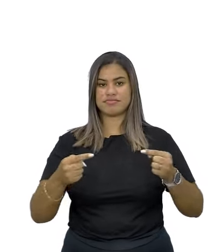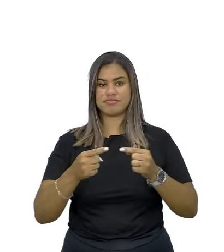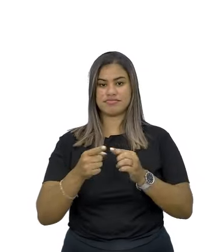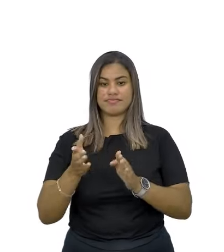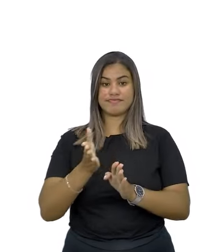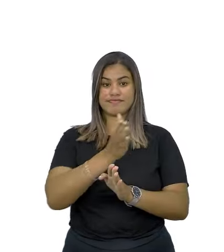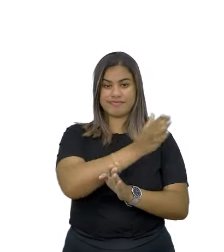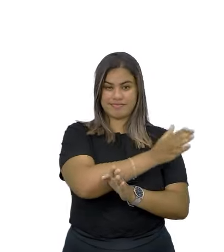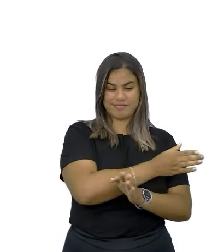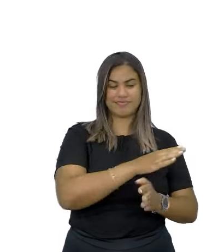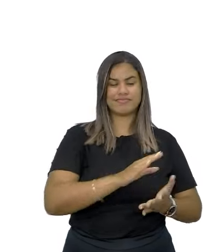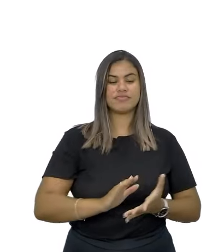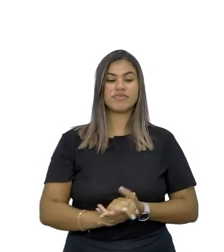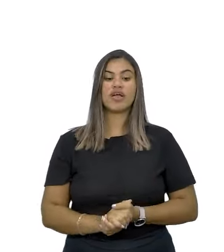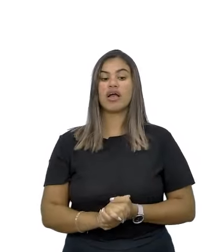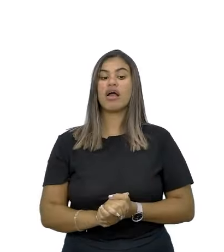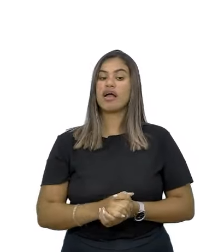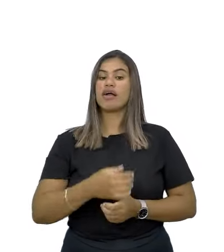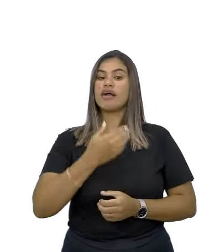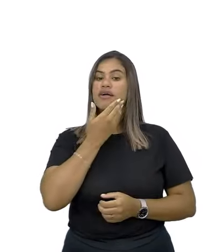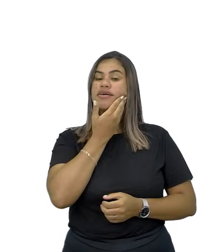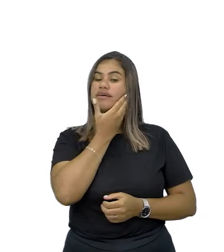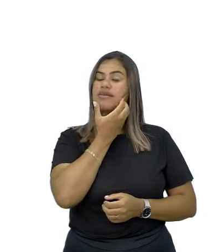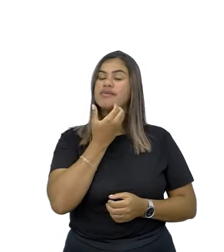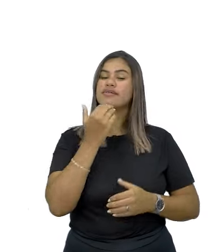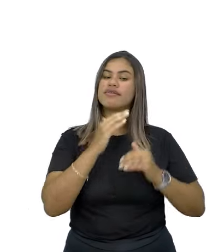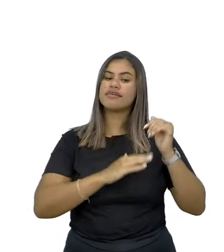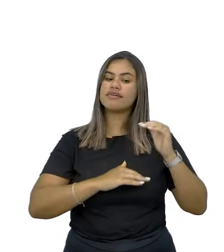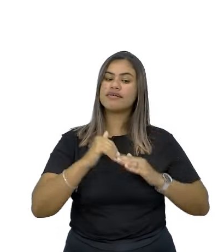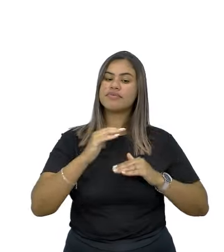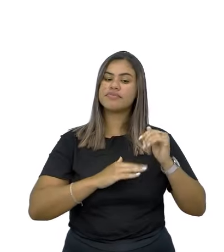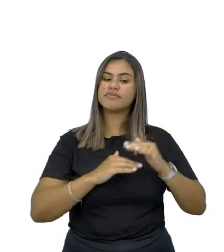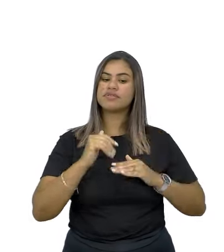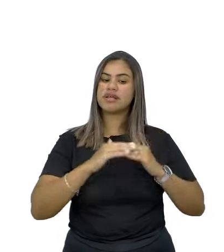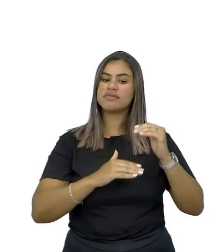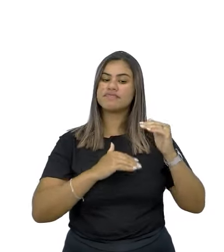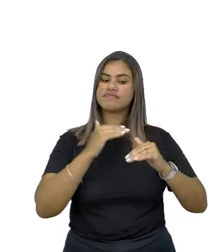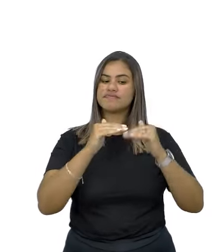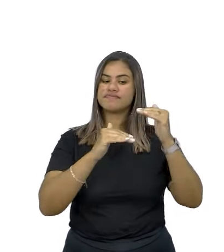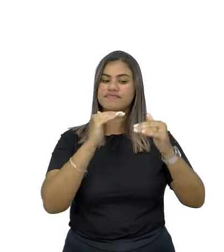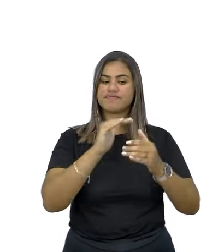anteriores, né? Então, as habilidades a serem desenvolvidas.